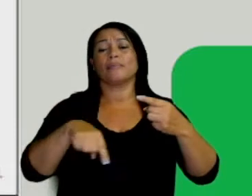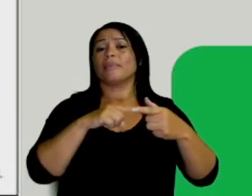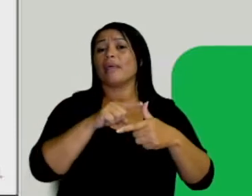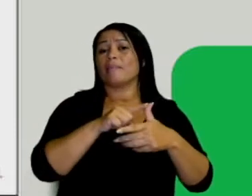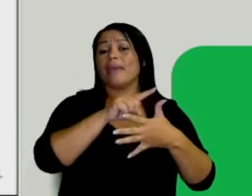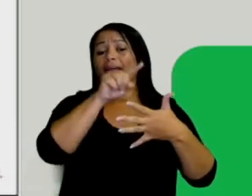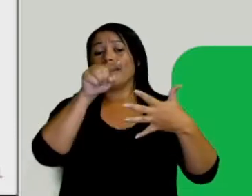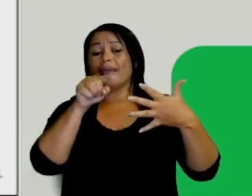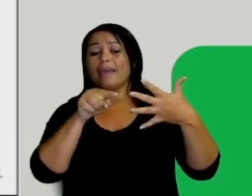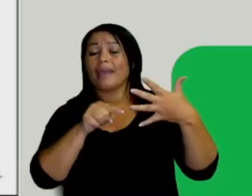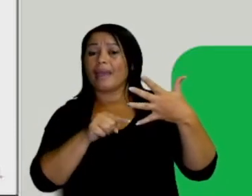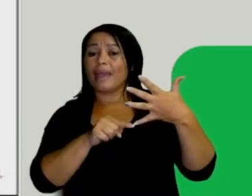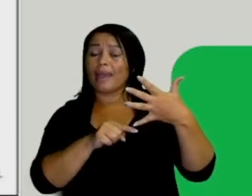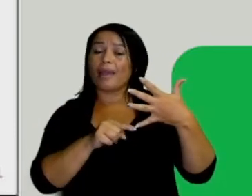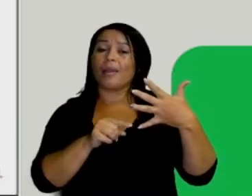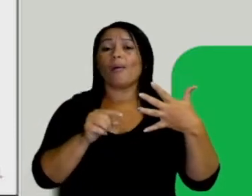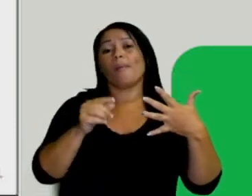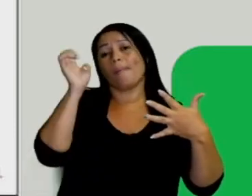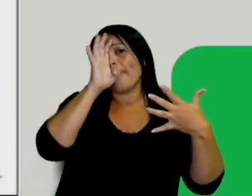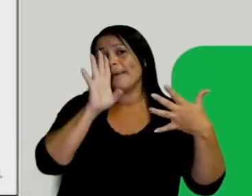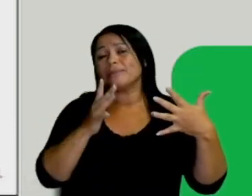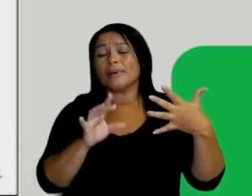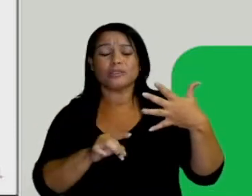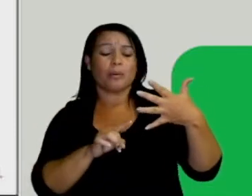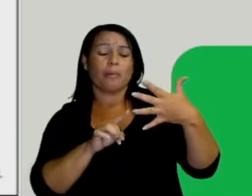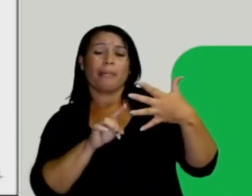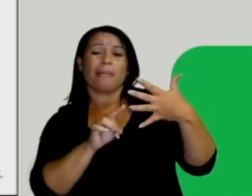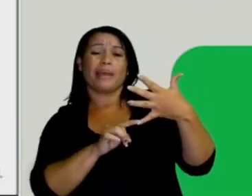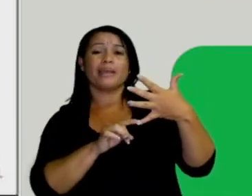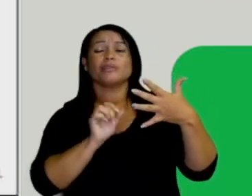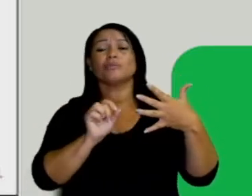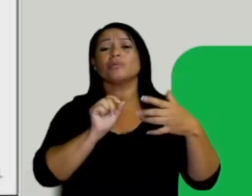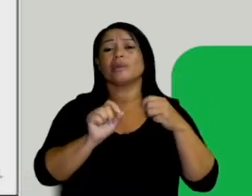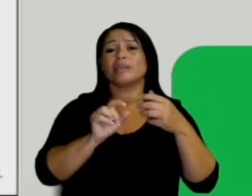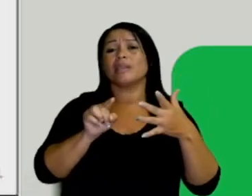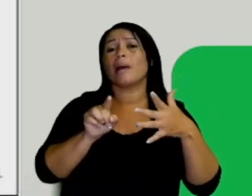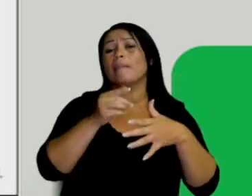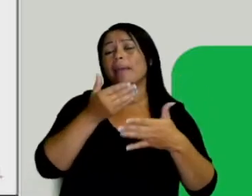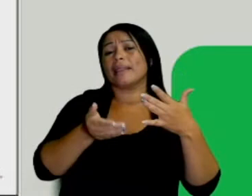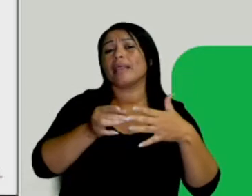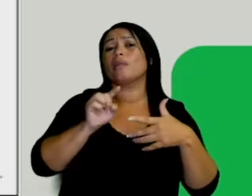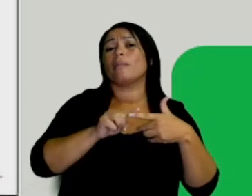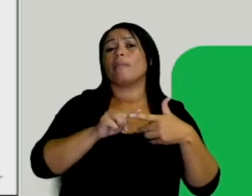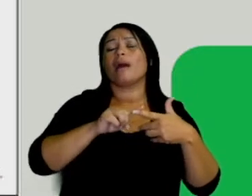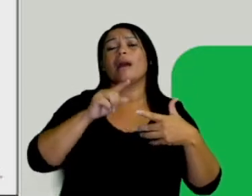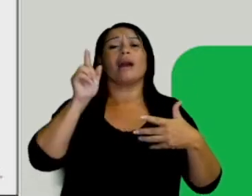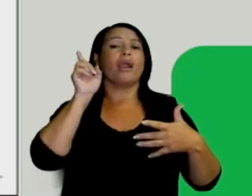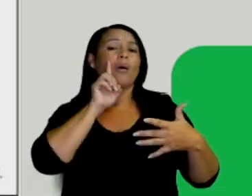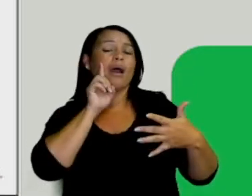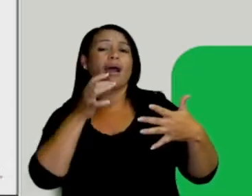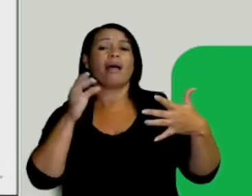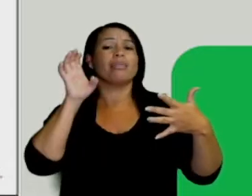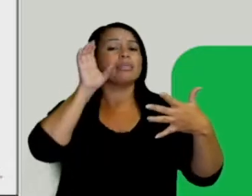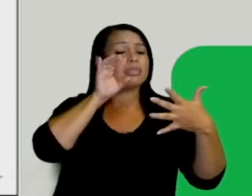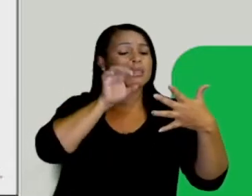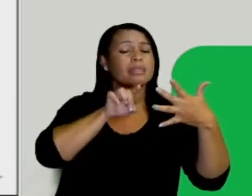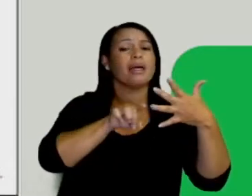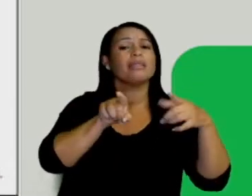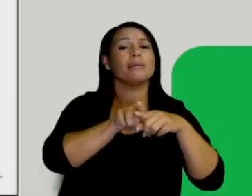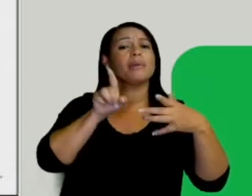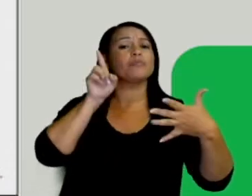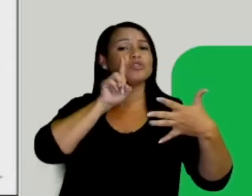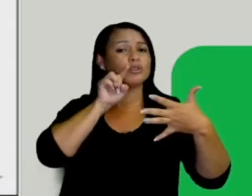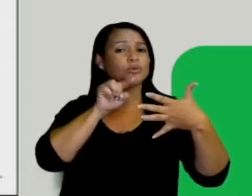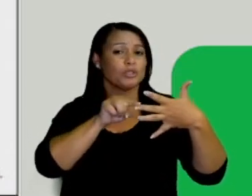Brasil é o 3º maior, perdendo logicamente para o Canadá e para os Estados Unidos. No contexto da América do Sul, com certeza o Brasil é o